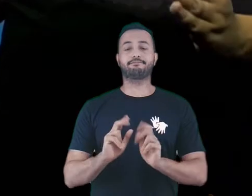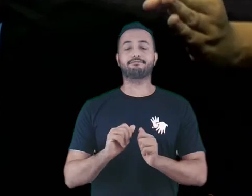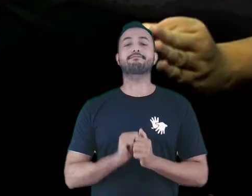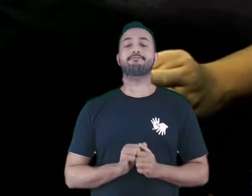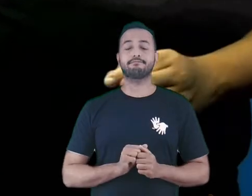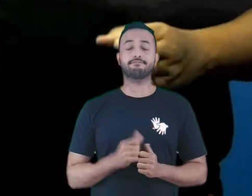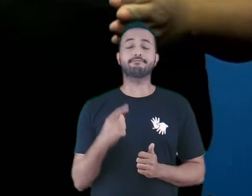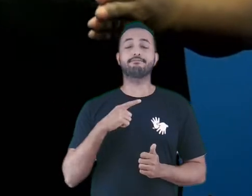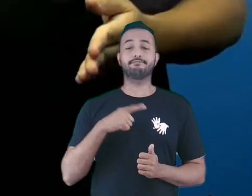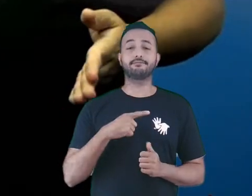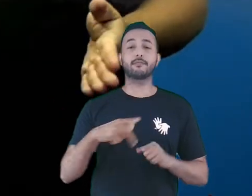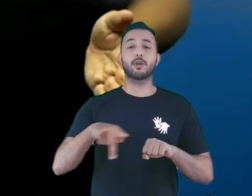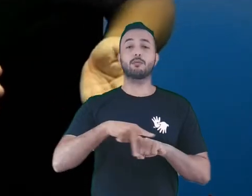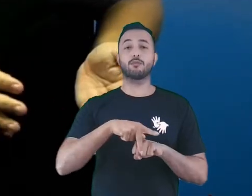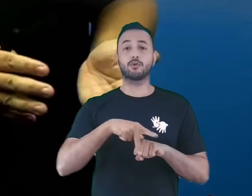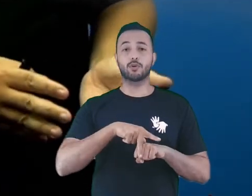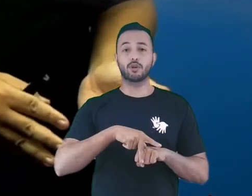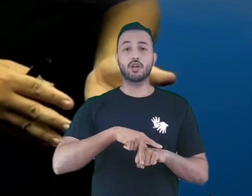Temos os pronomes